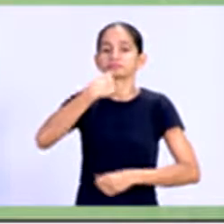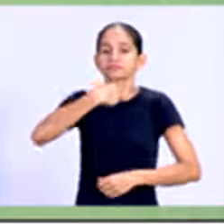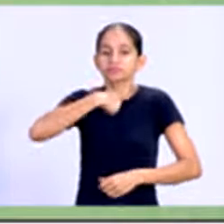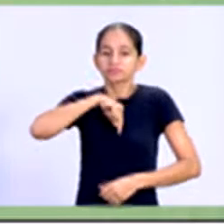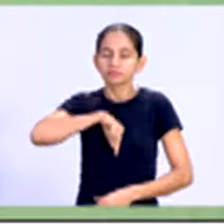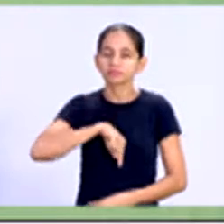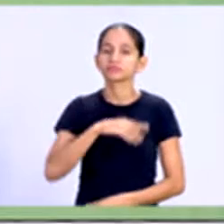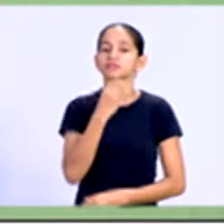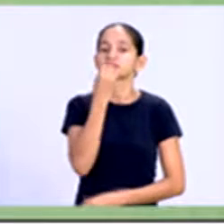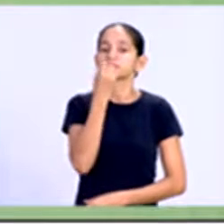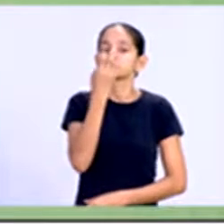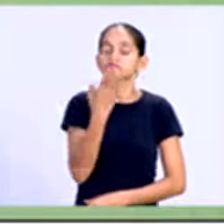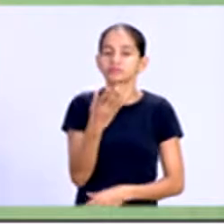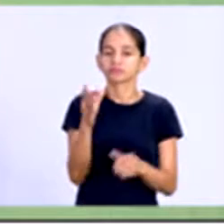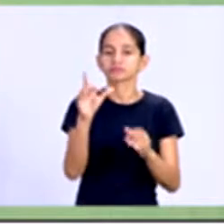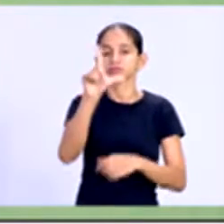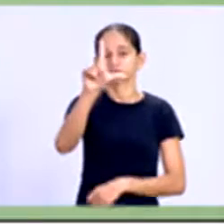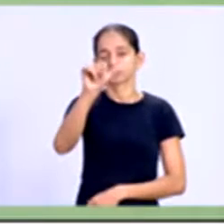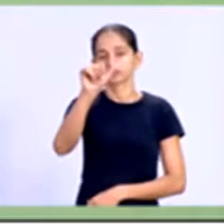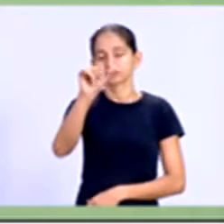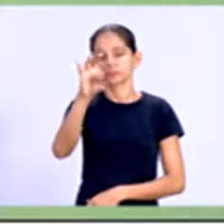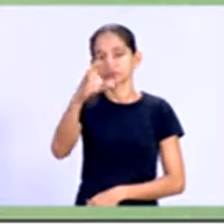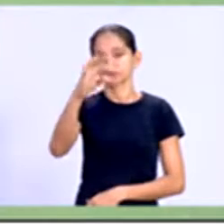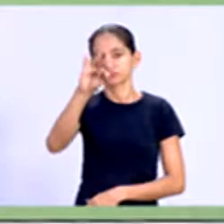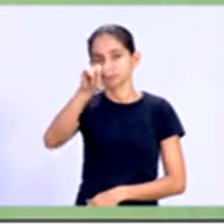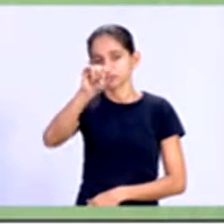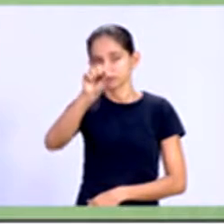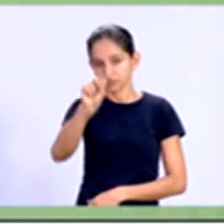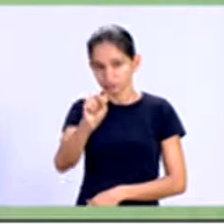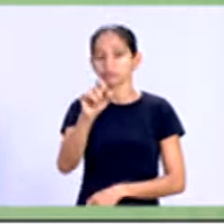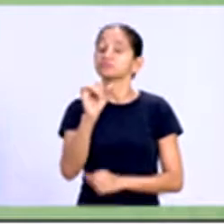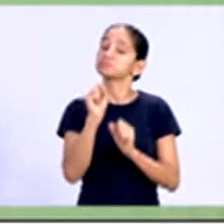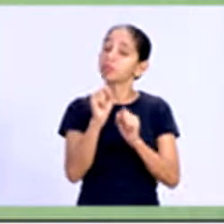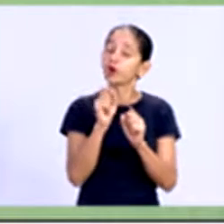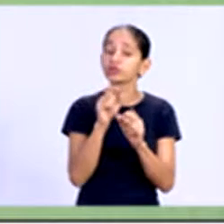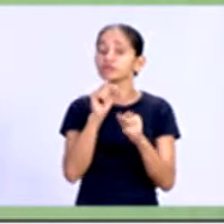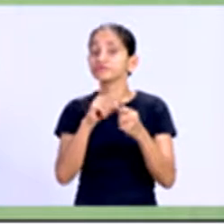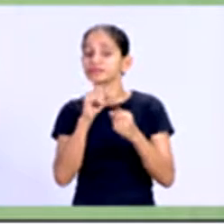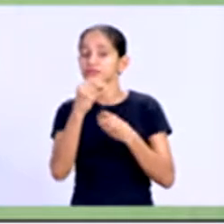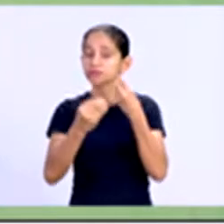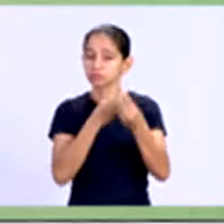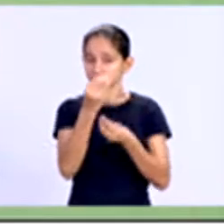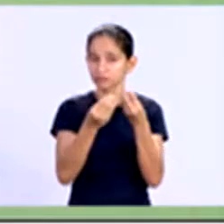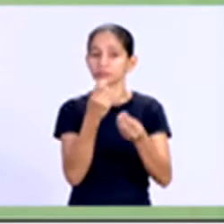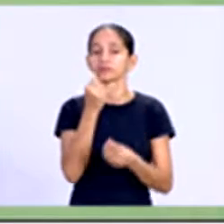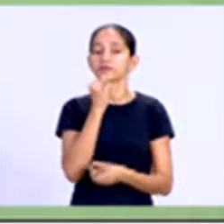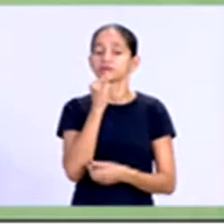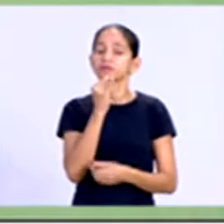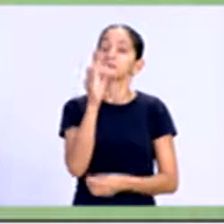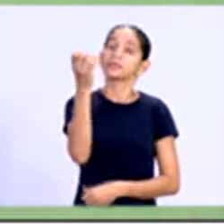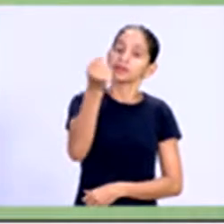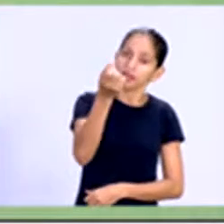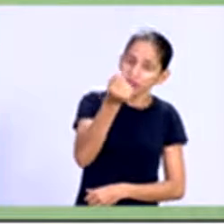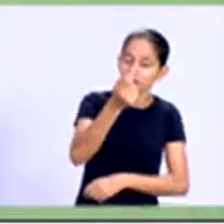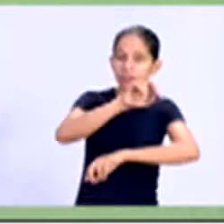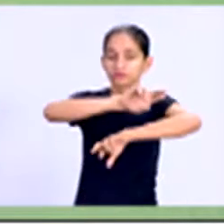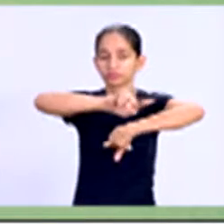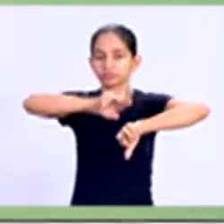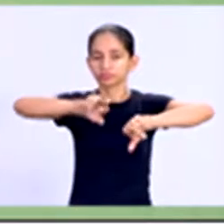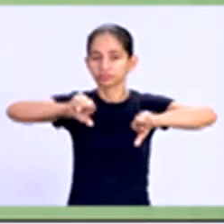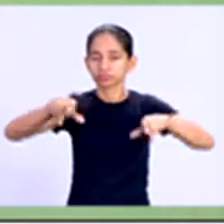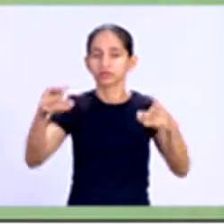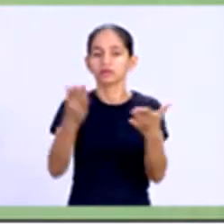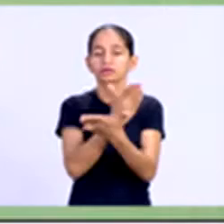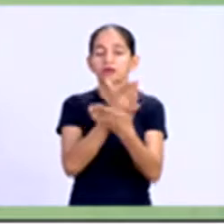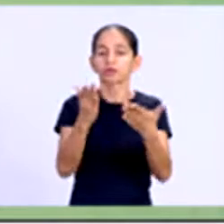formam as bactérias láticas, que podem ser encontradas encontrados nos leites, derivados e superfícies